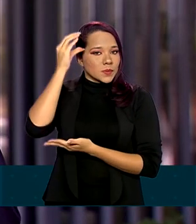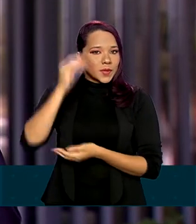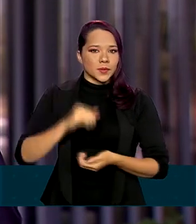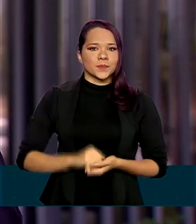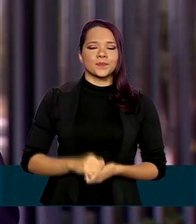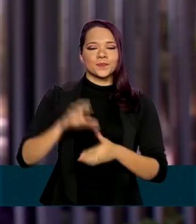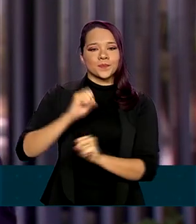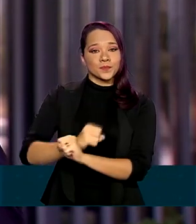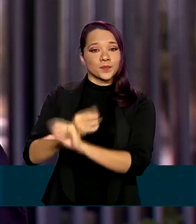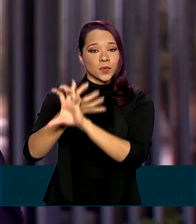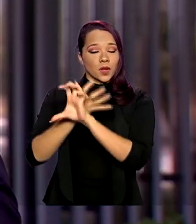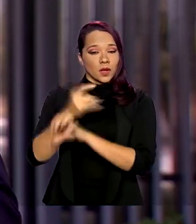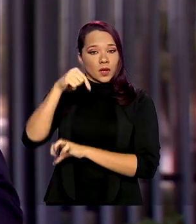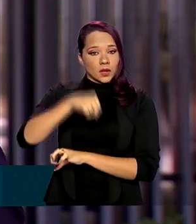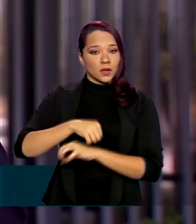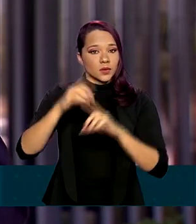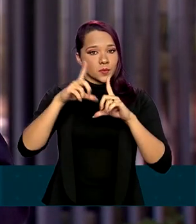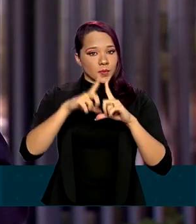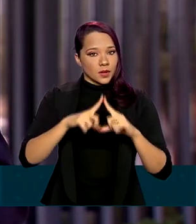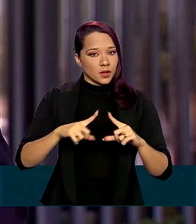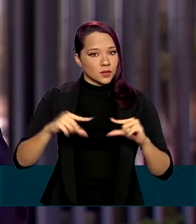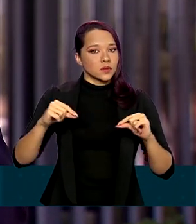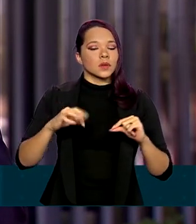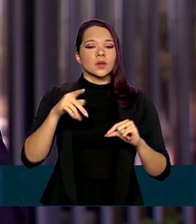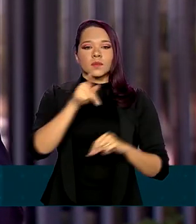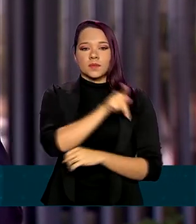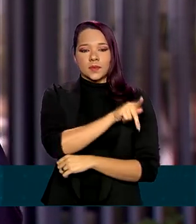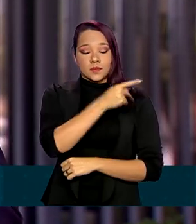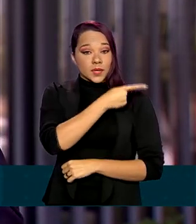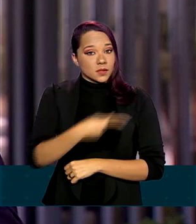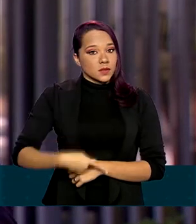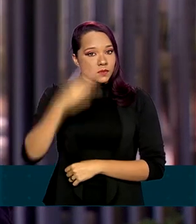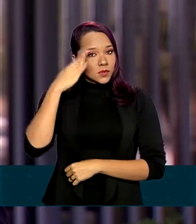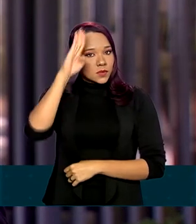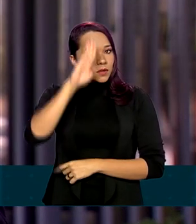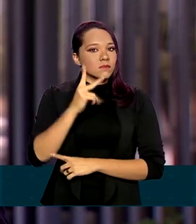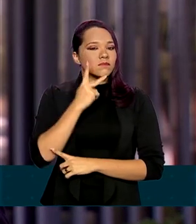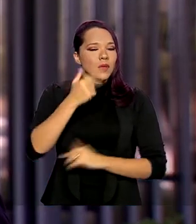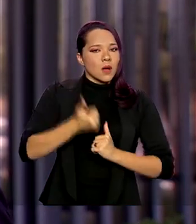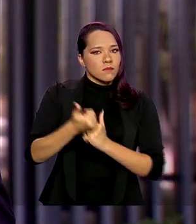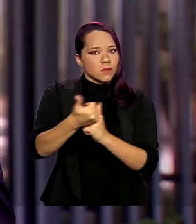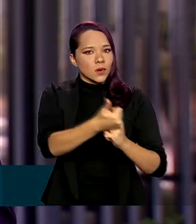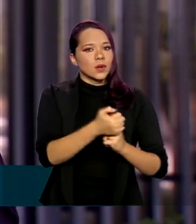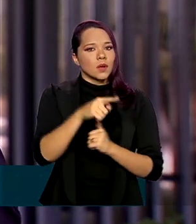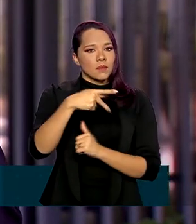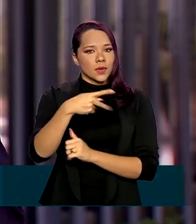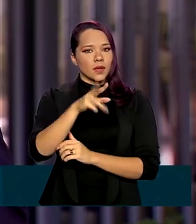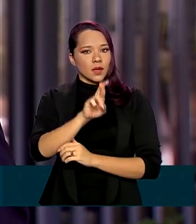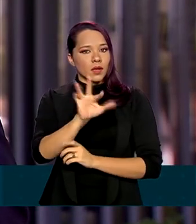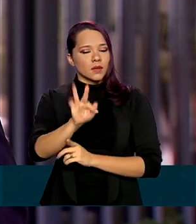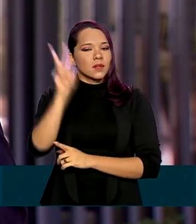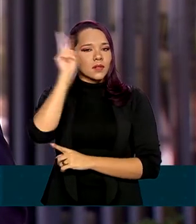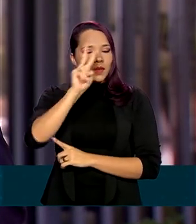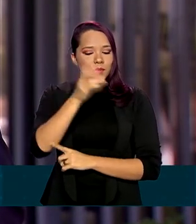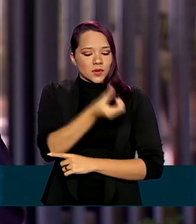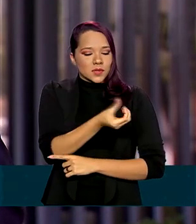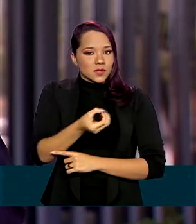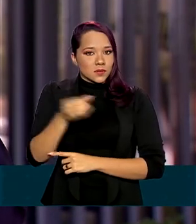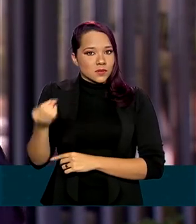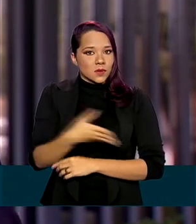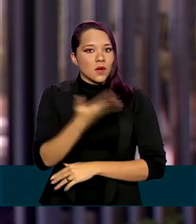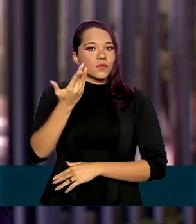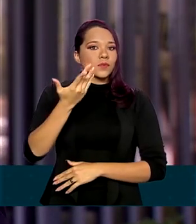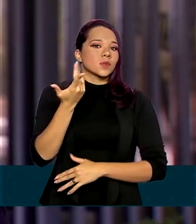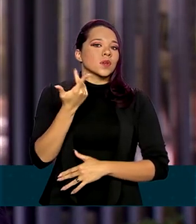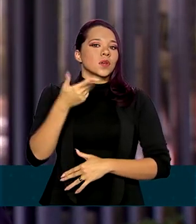Por videoconferência, aqui no Palácio da Alvorada, o presidente Jair Bolsonaro reforçou o apoio à PRF e lembrou os 600 novos policiais